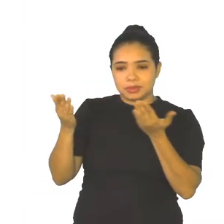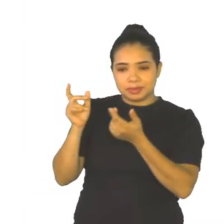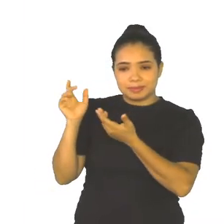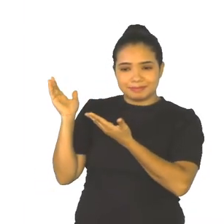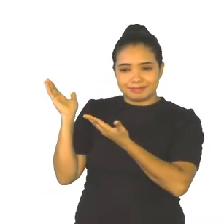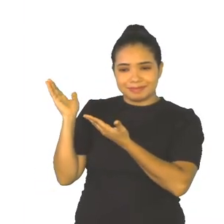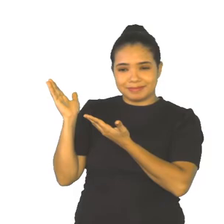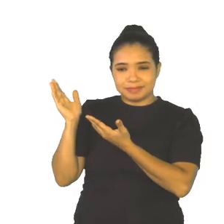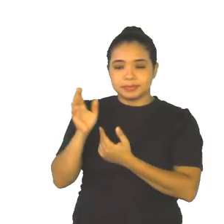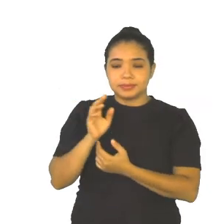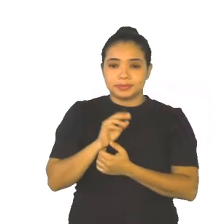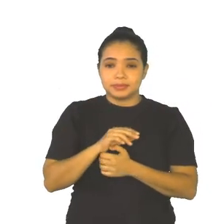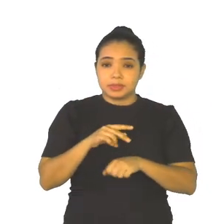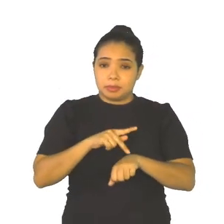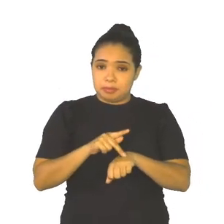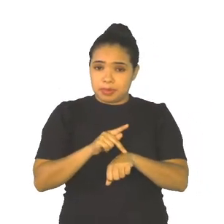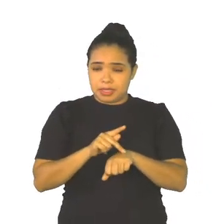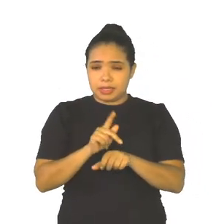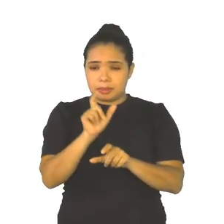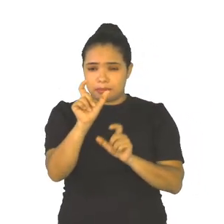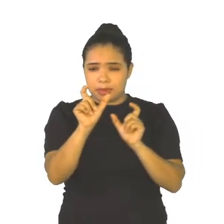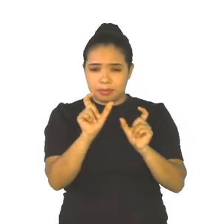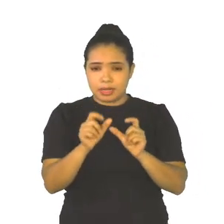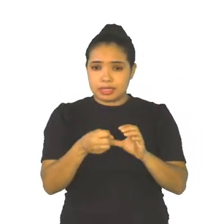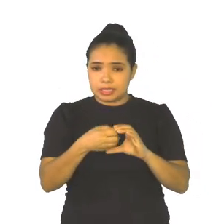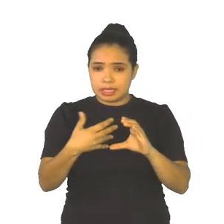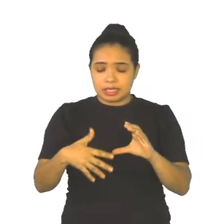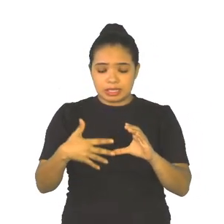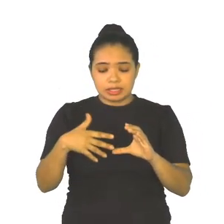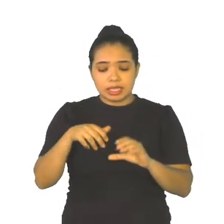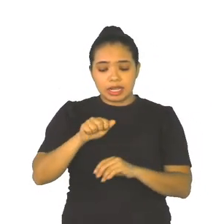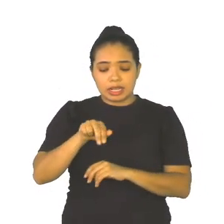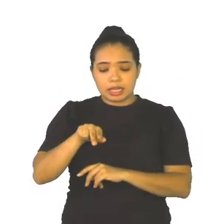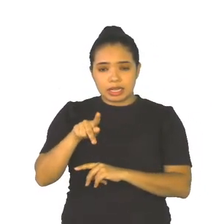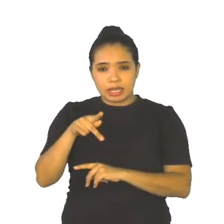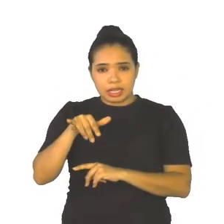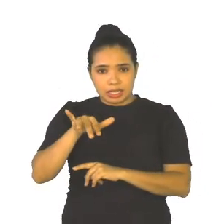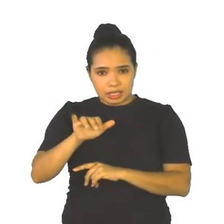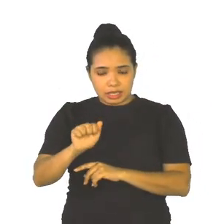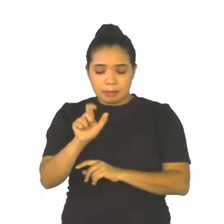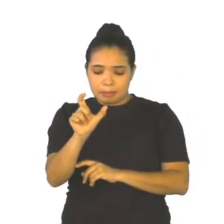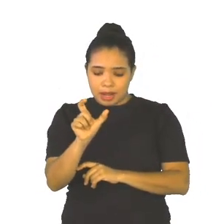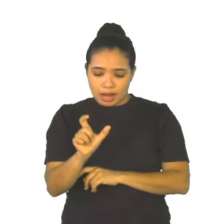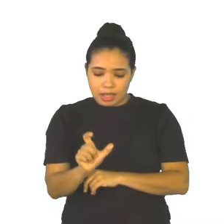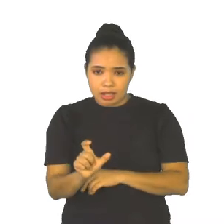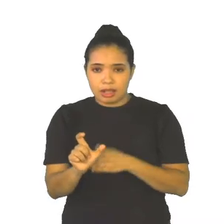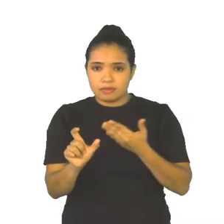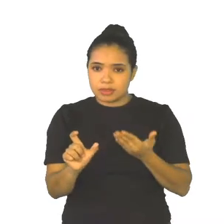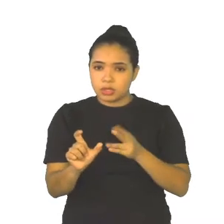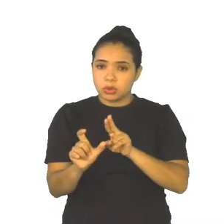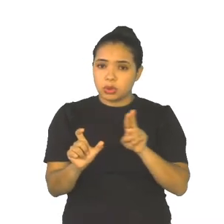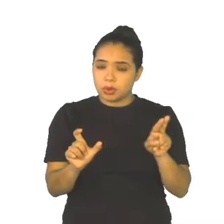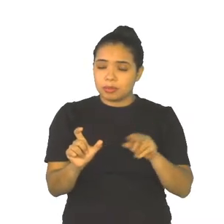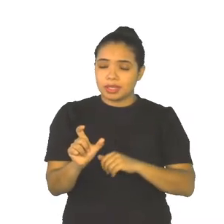destacadas expressam características da menina Aninha. Essas palavras são chamadas de